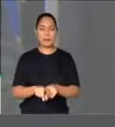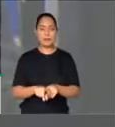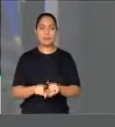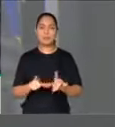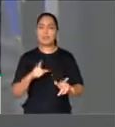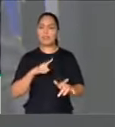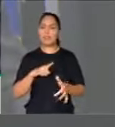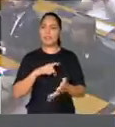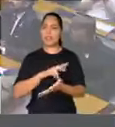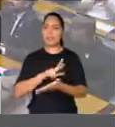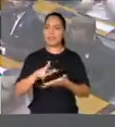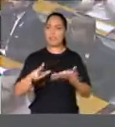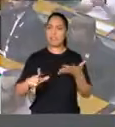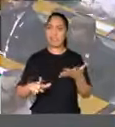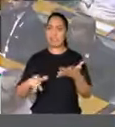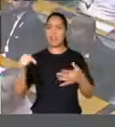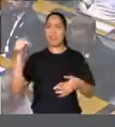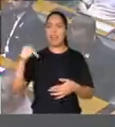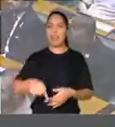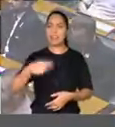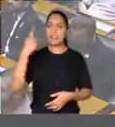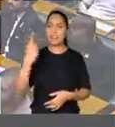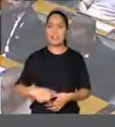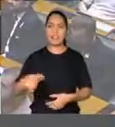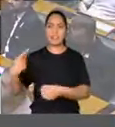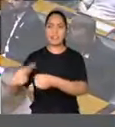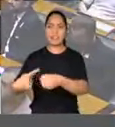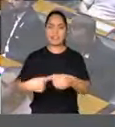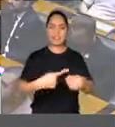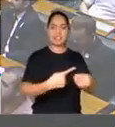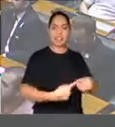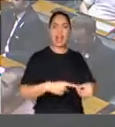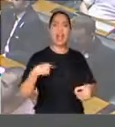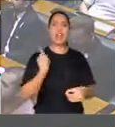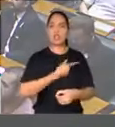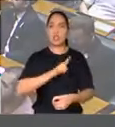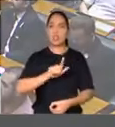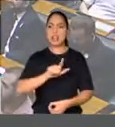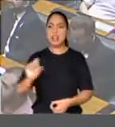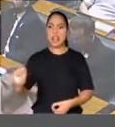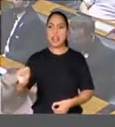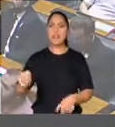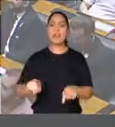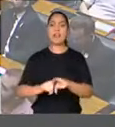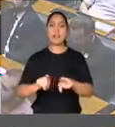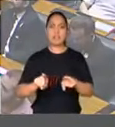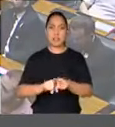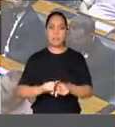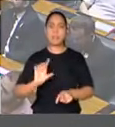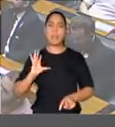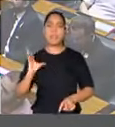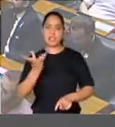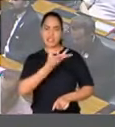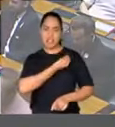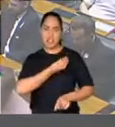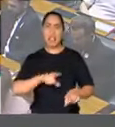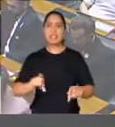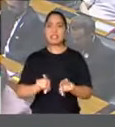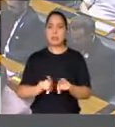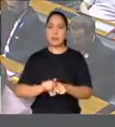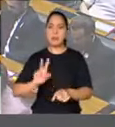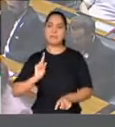da cidade somos todos nós. A lésbica da cidade somos nós. A trans da cidade somos todos